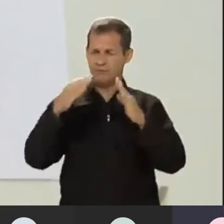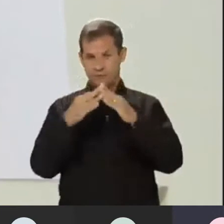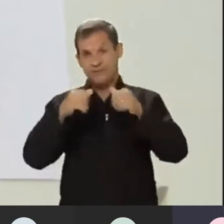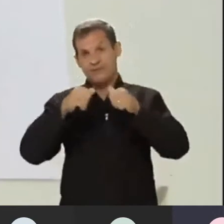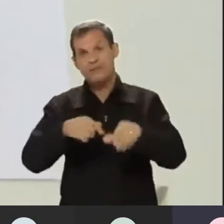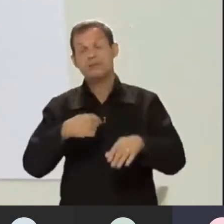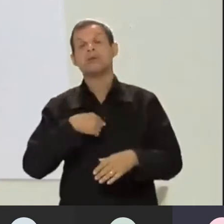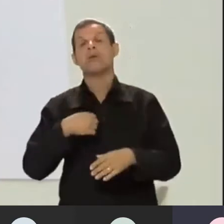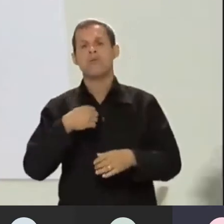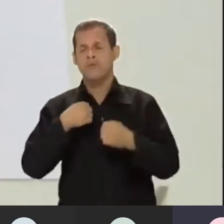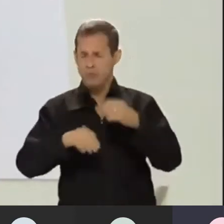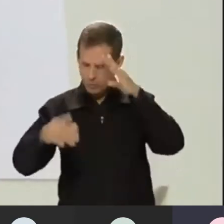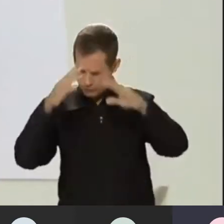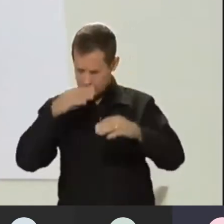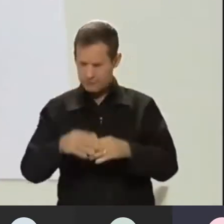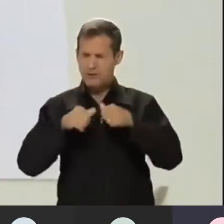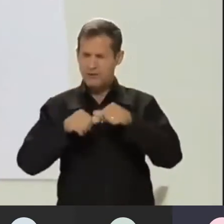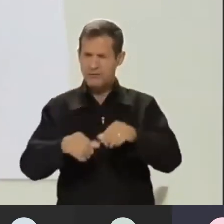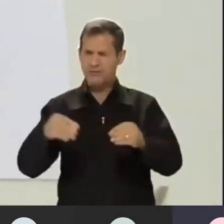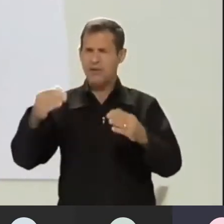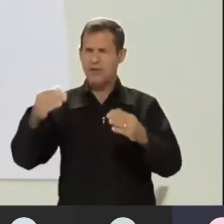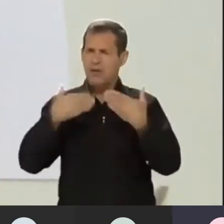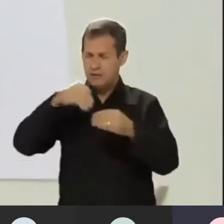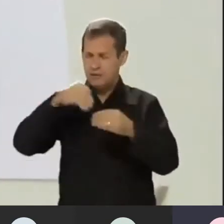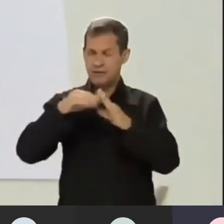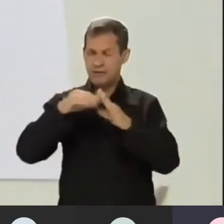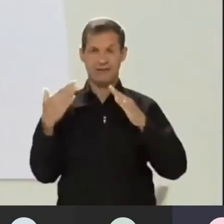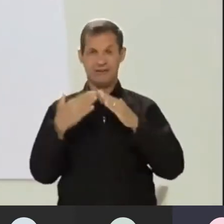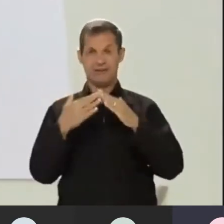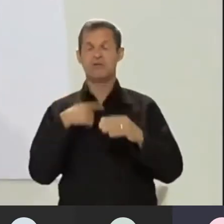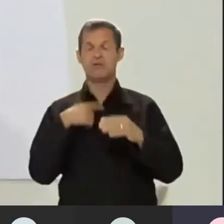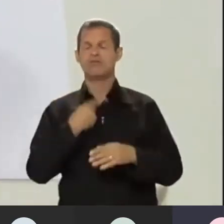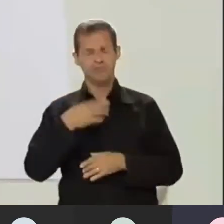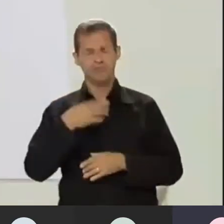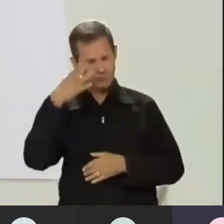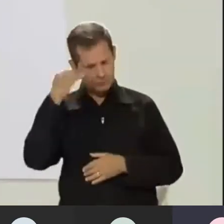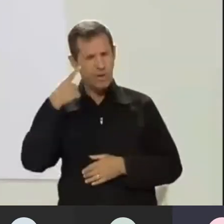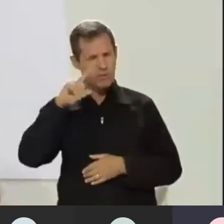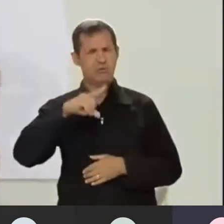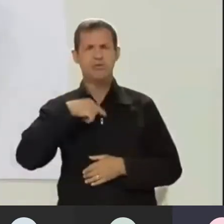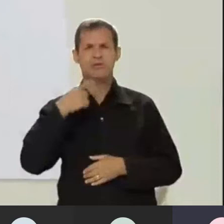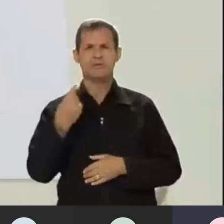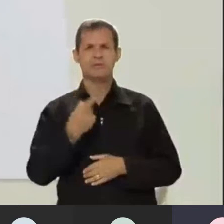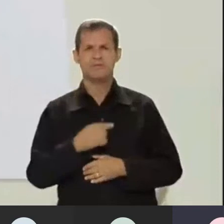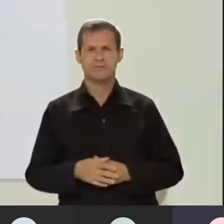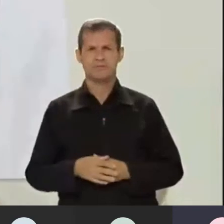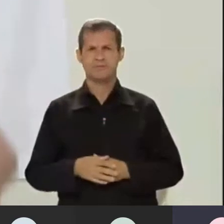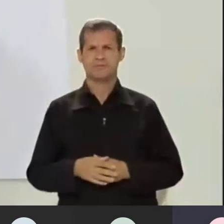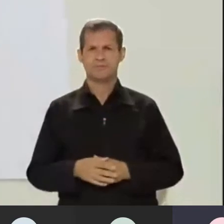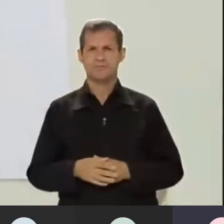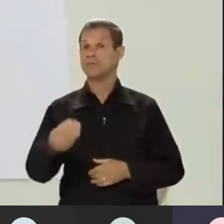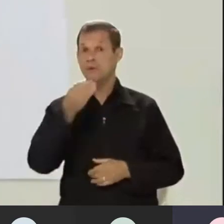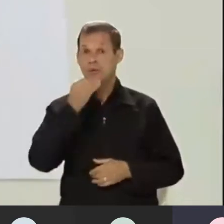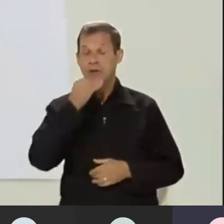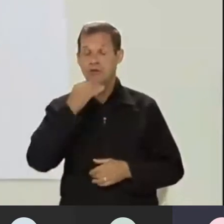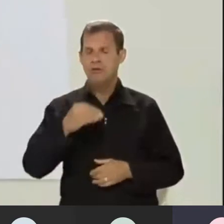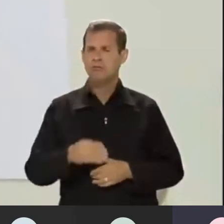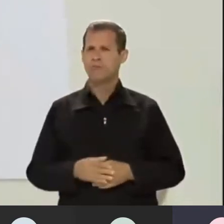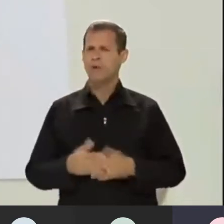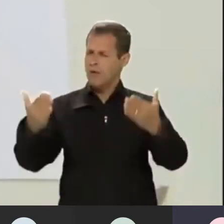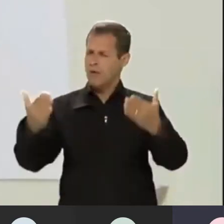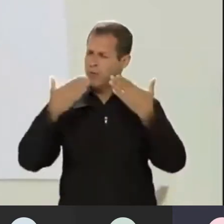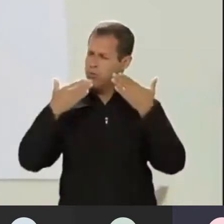esse calor dentro da minha edificação. O que eu posso pensar para segurar esse calor dentro da minha edificação? A gente sabe que durante o dia nós temos essa